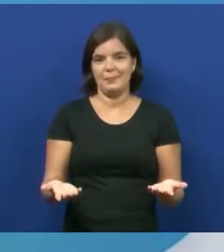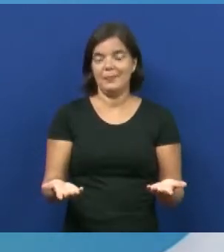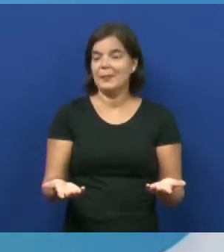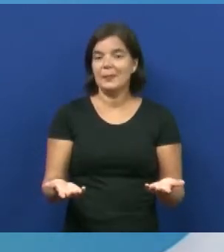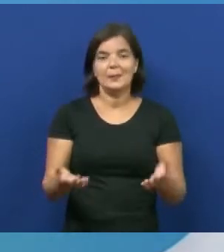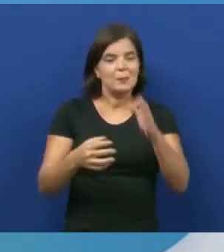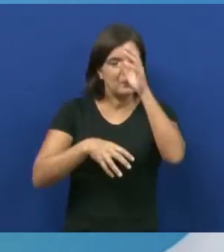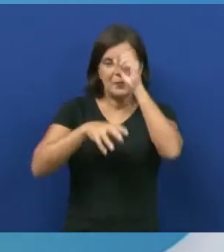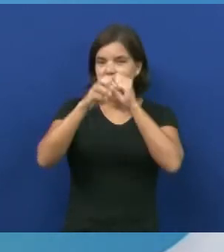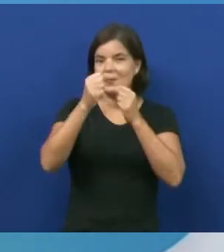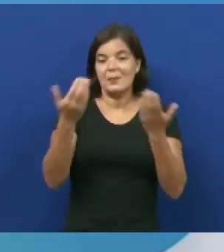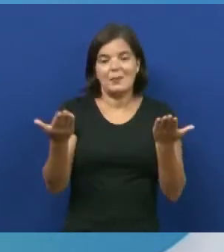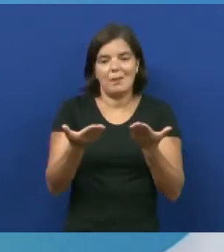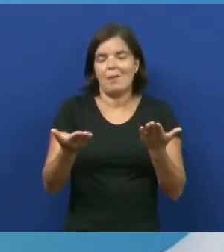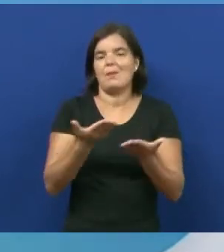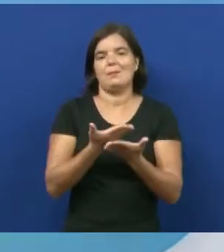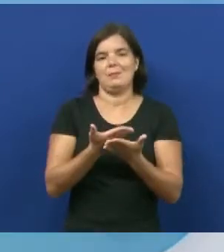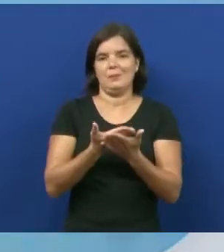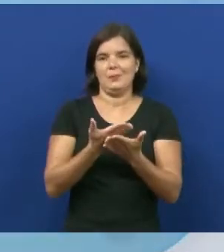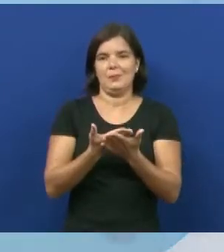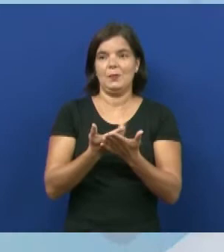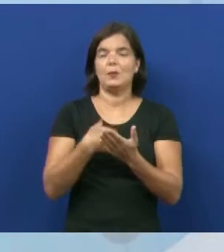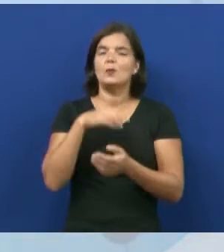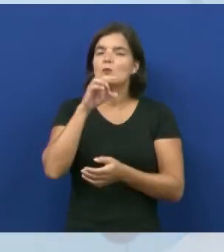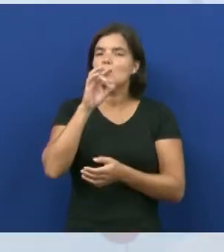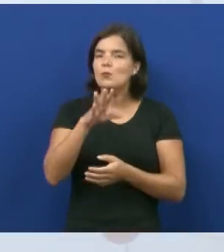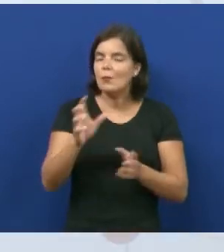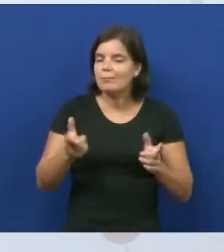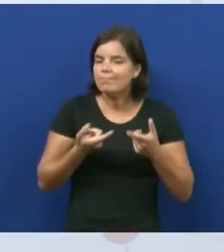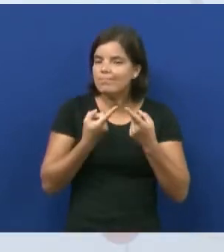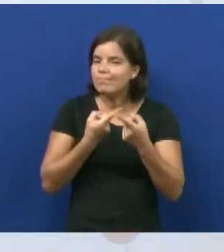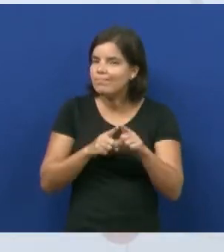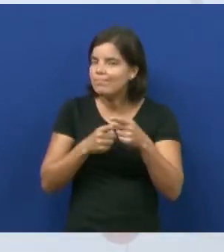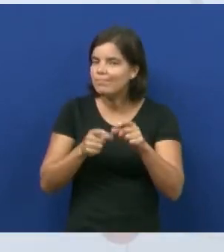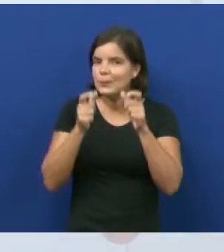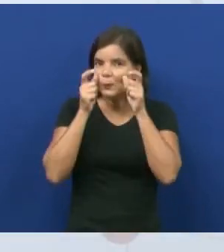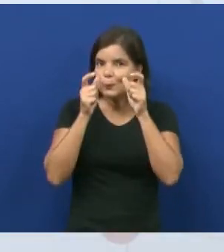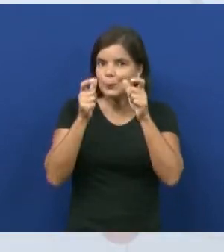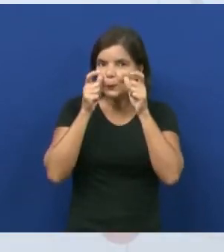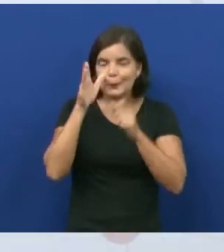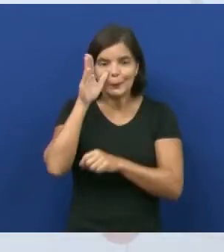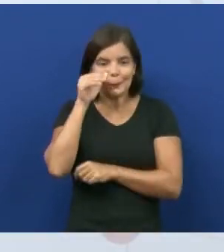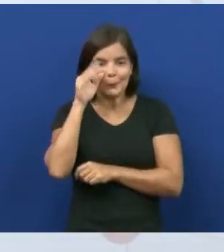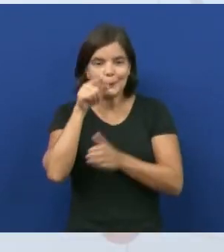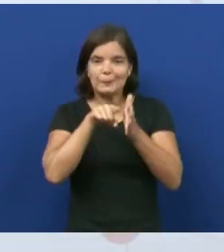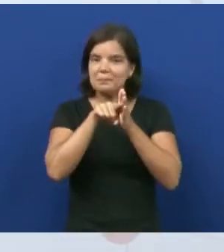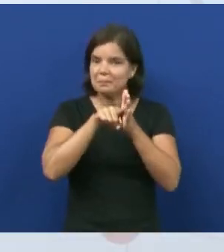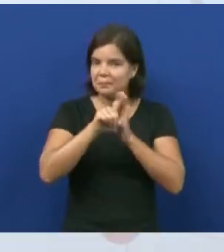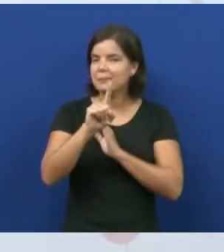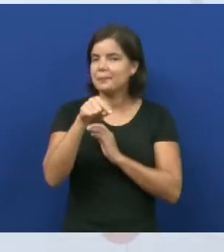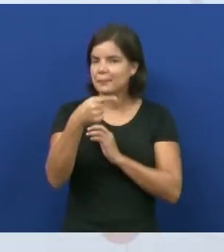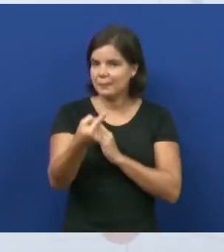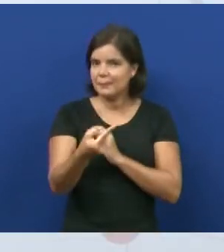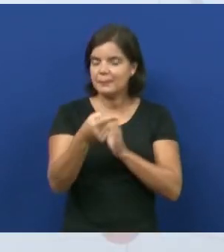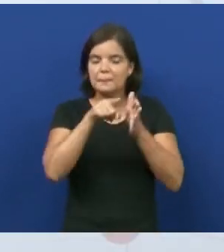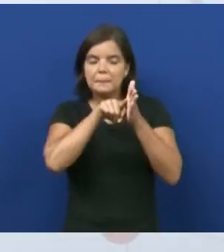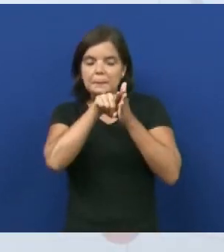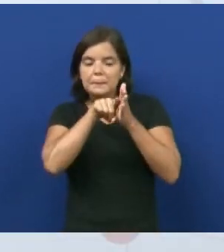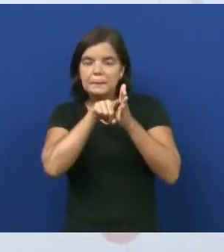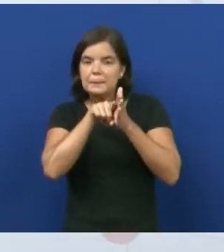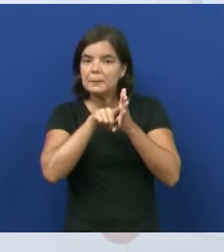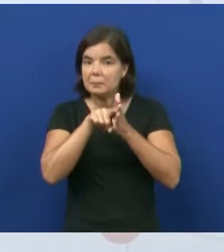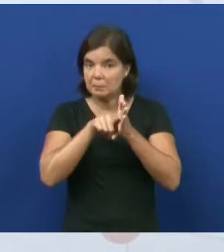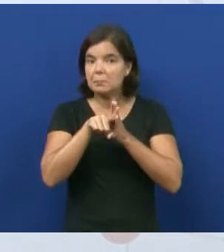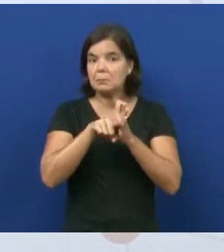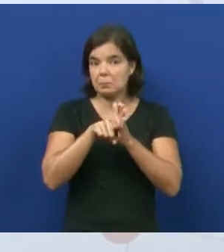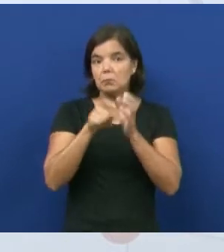a gente aprender tudo na nossa aula de hoje. Eu quero apenas instigar a sua curiosidade. Vamos pesquisar depois? Pesquise aí,